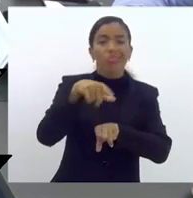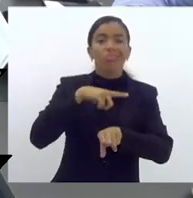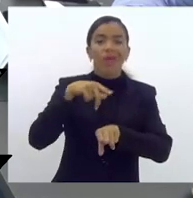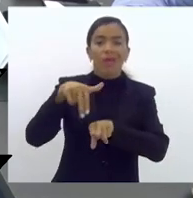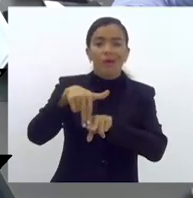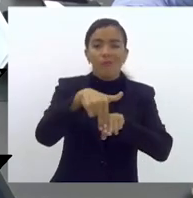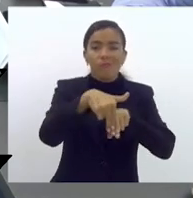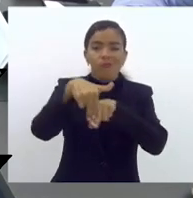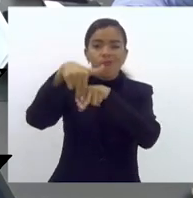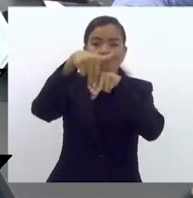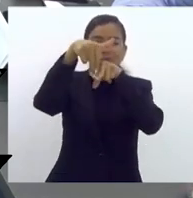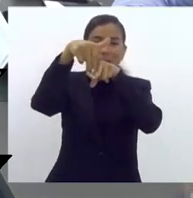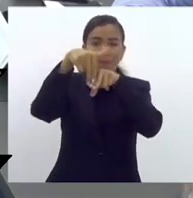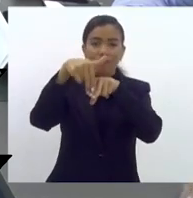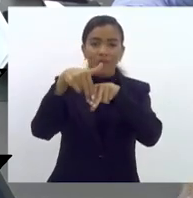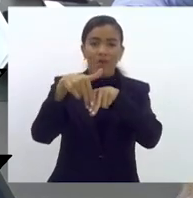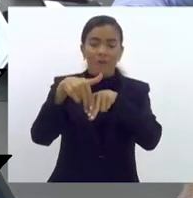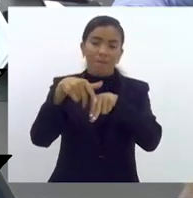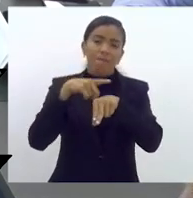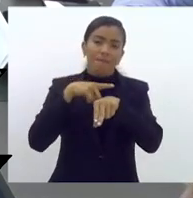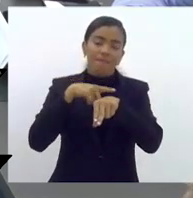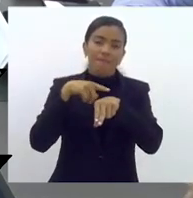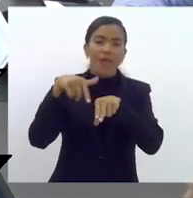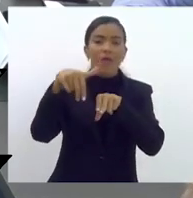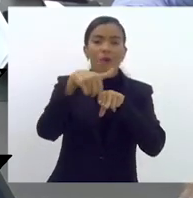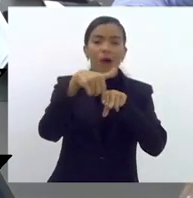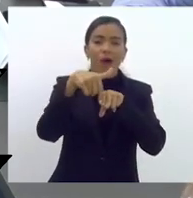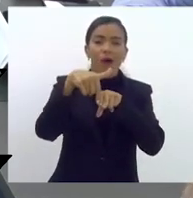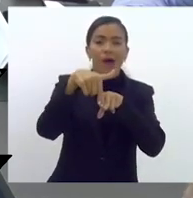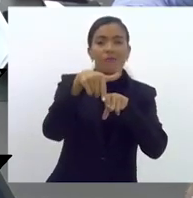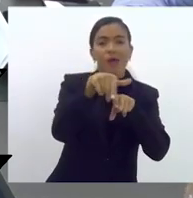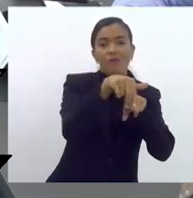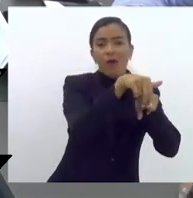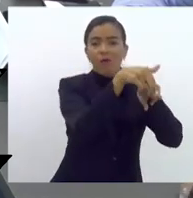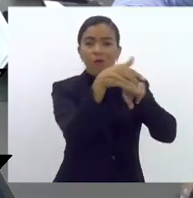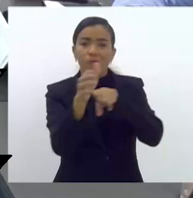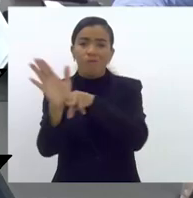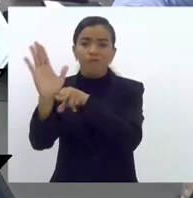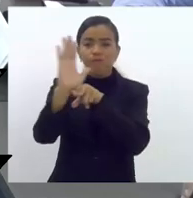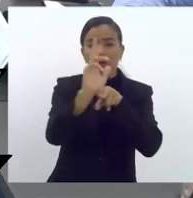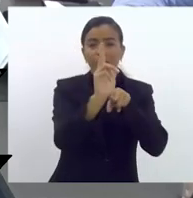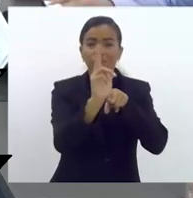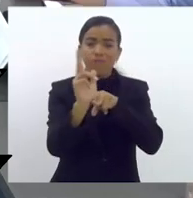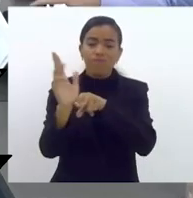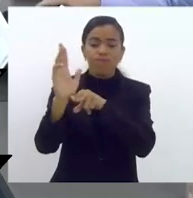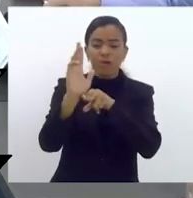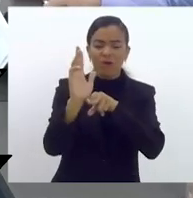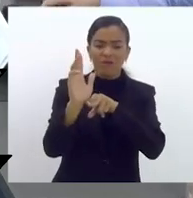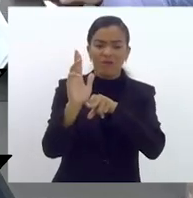tem uma vela e aí ele sai em alta velocidade